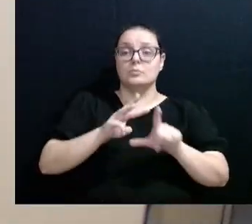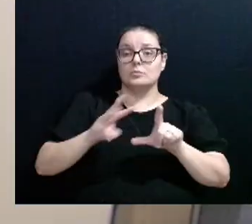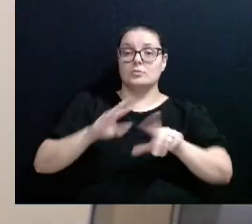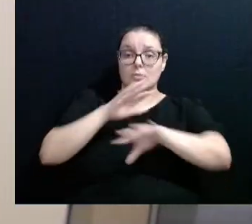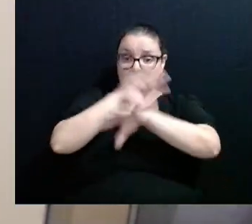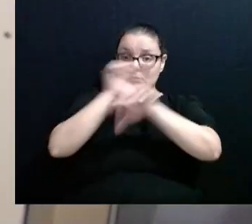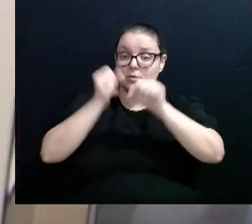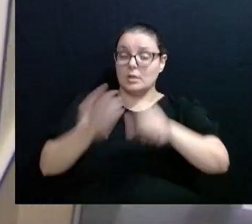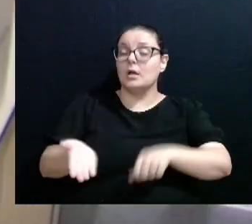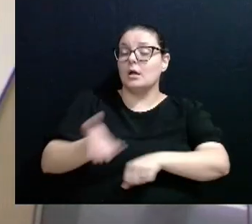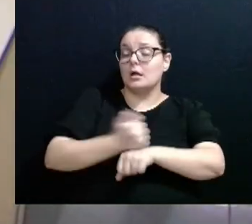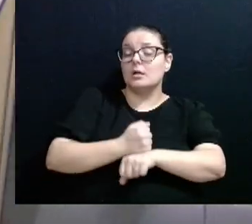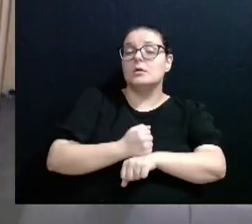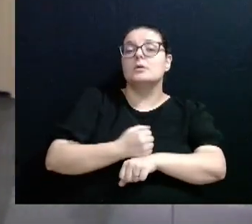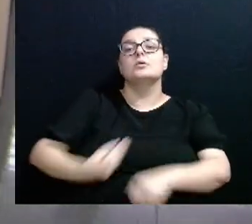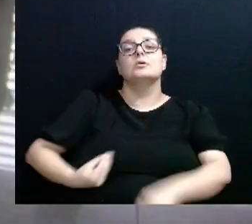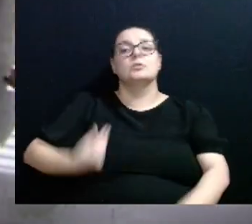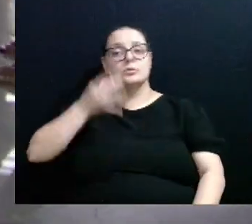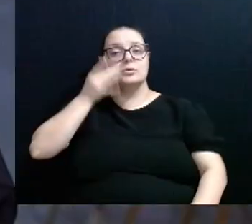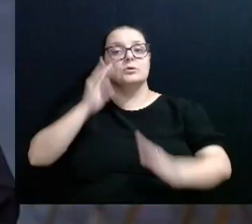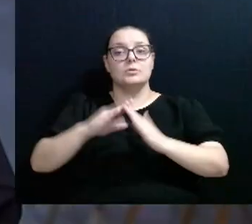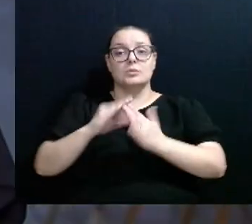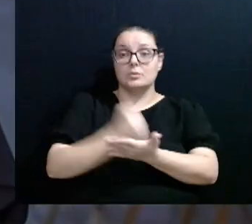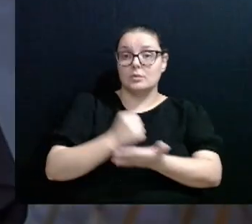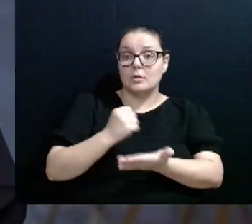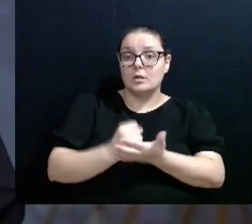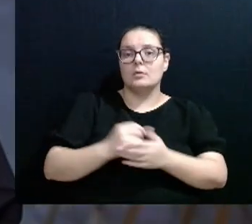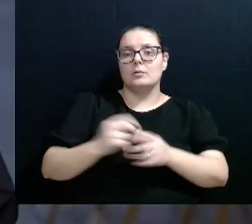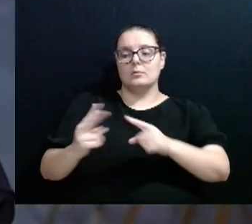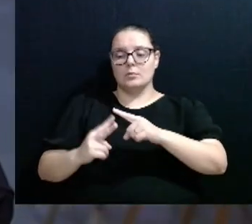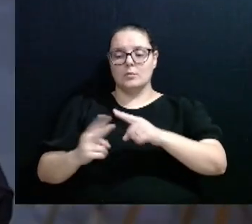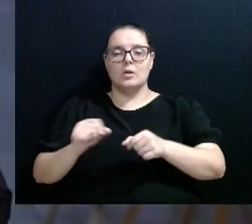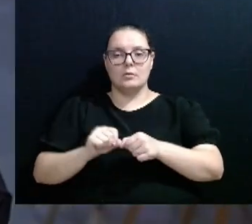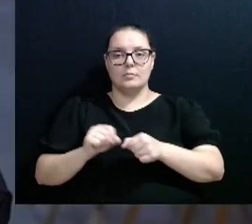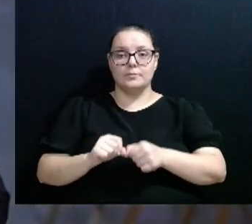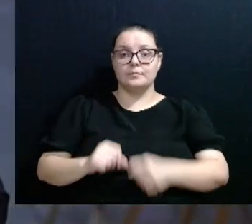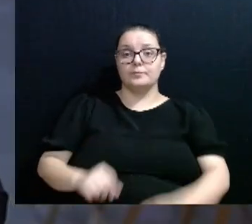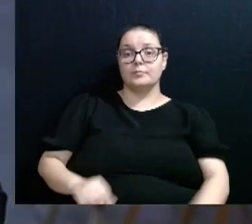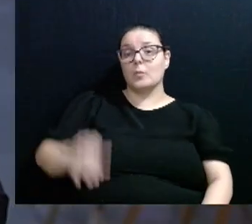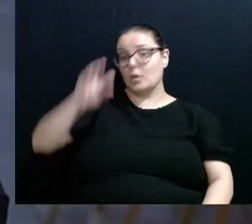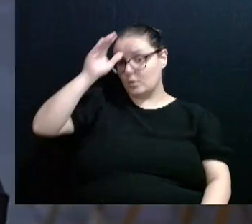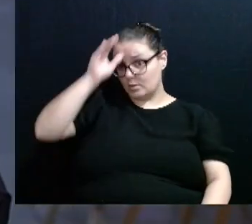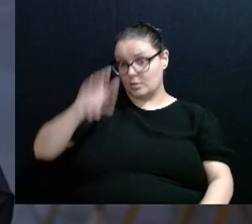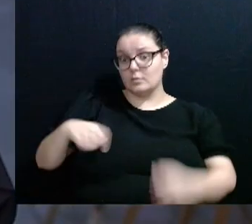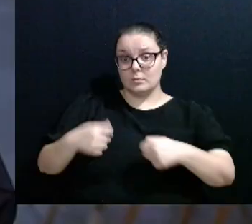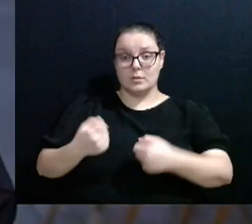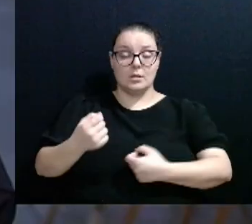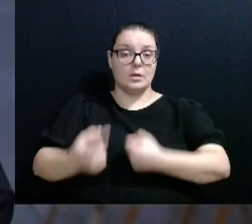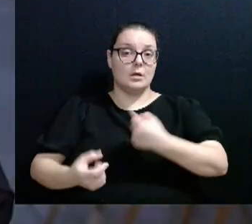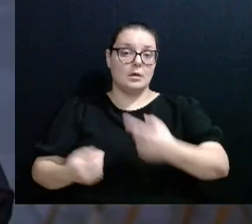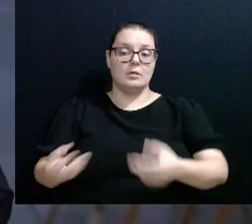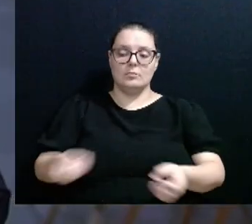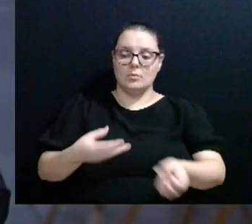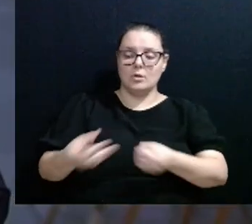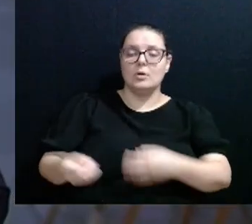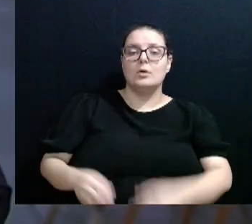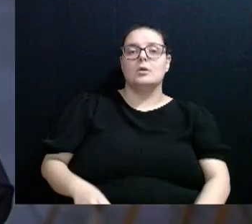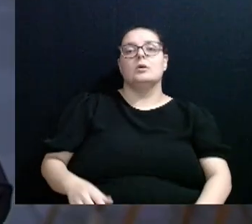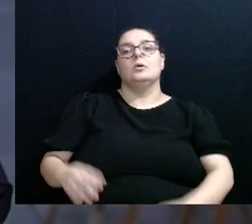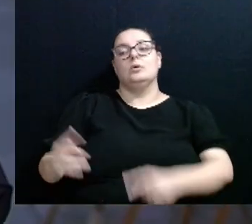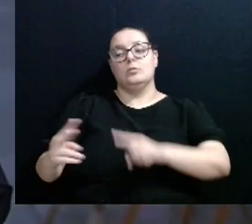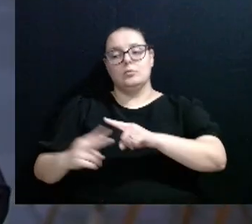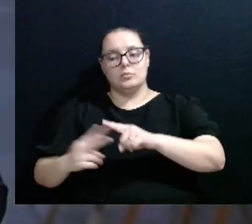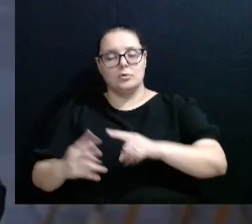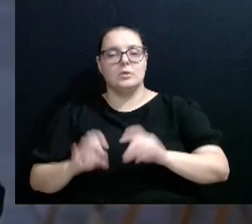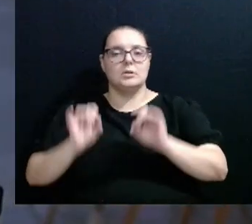de comparecer ao cartório para fazer a biometria. Os eleitores que precisem fazer alguma atualização, a coleta biométrica, especialmente